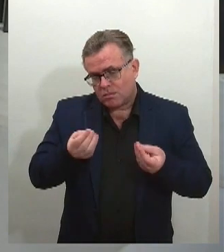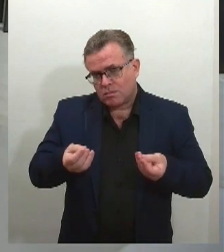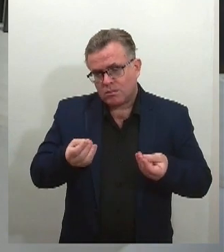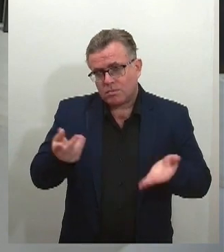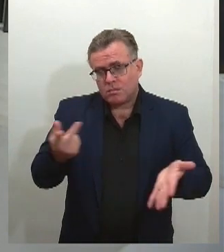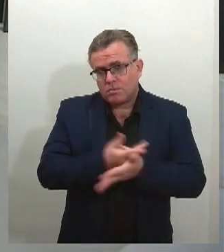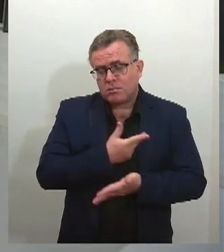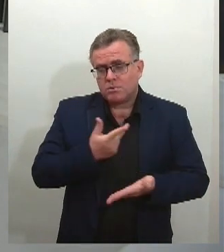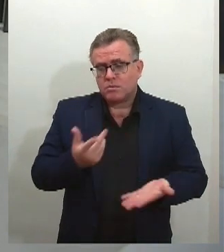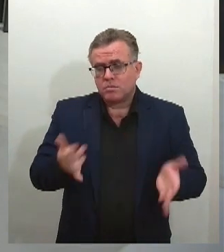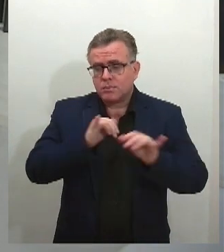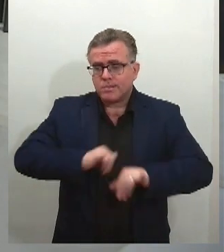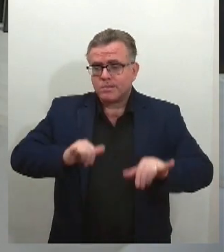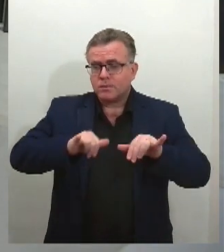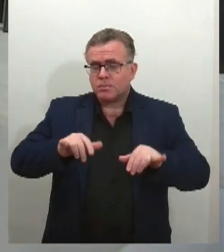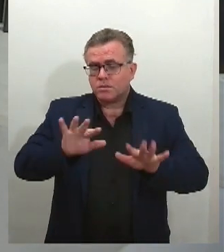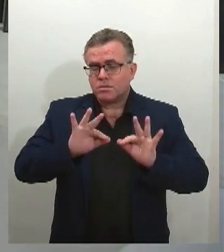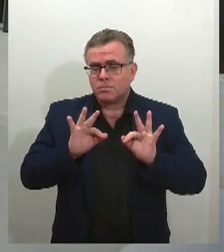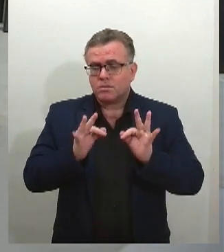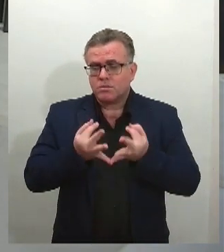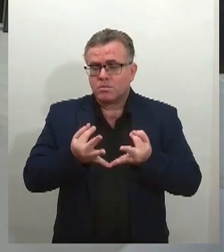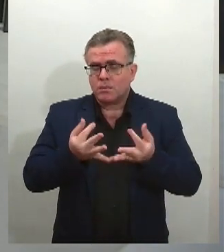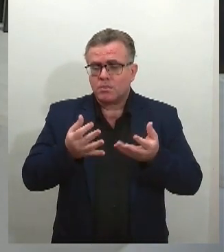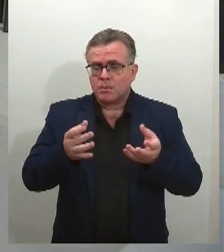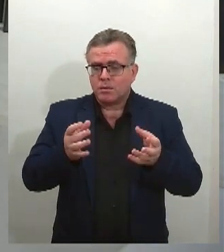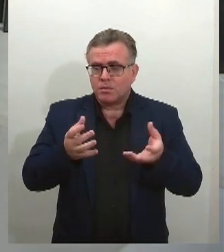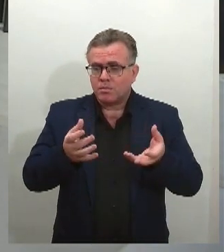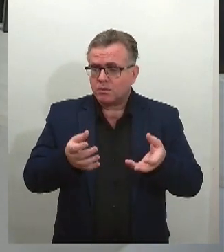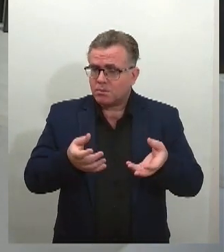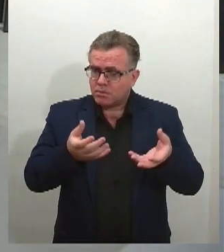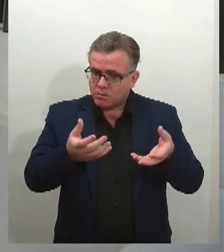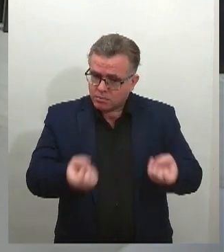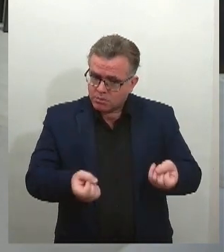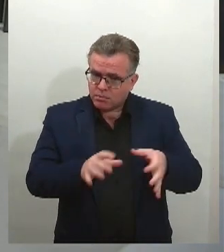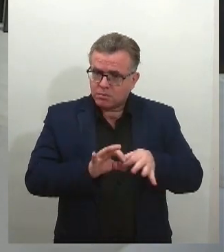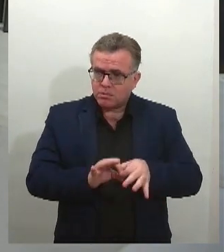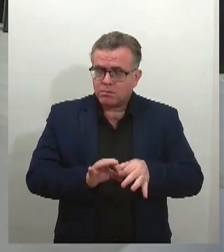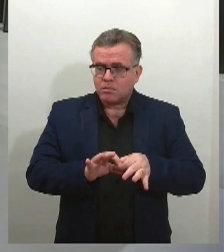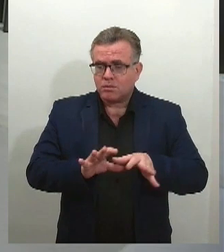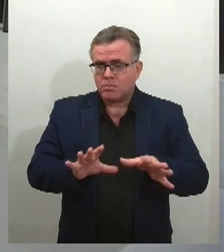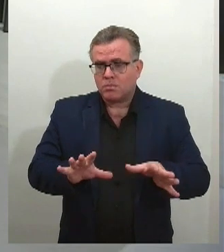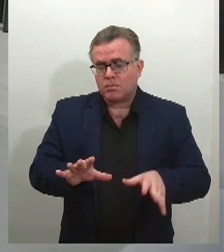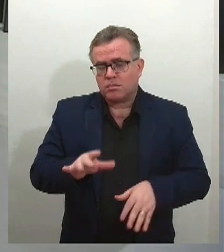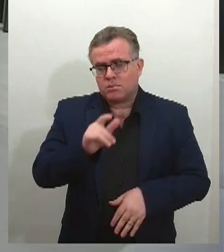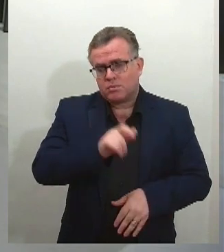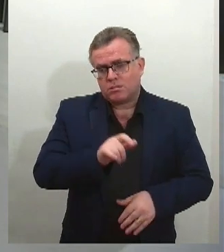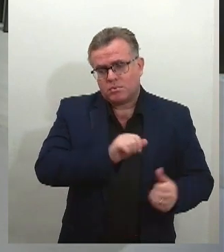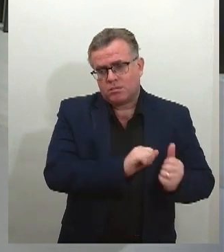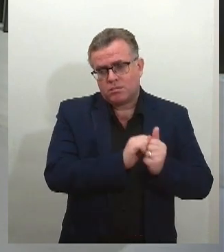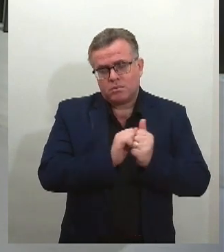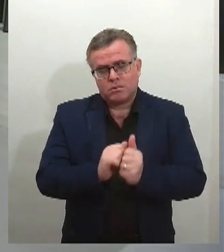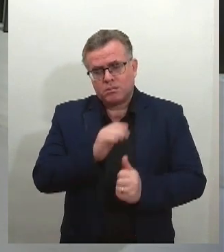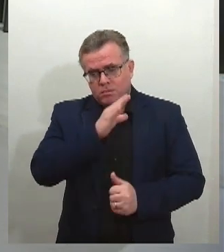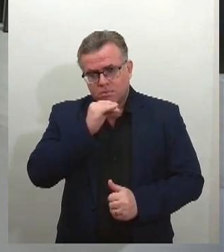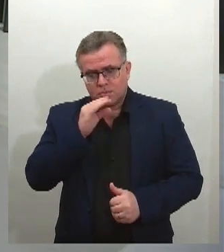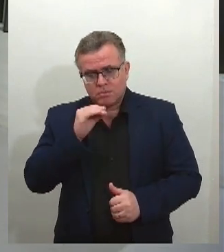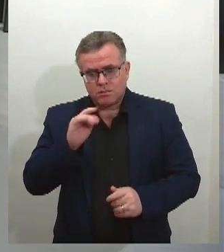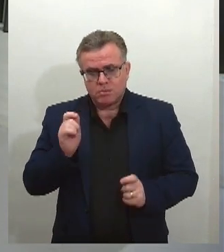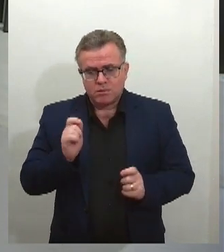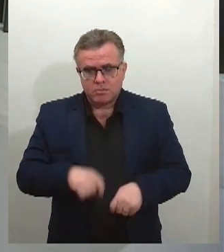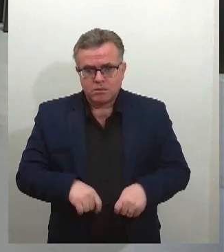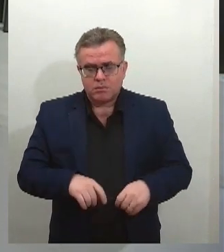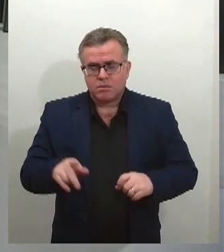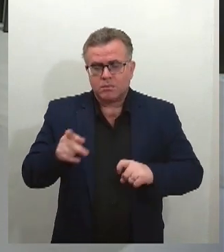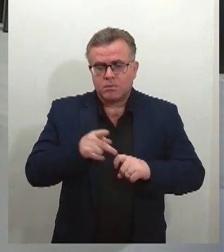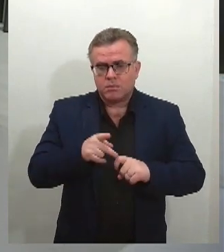famílias possam autorizar a vacinação, acompanhar esses adolescentes e pré-adolescentes nos postos de saúde. Doutora,